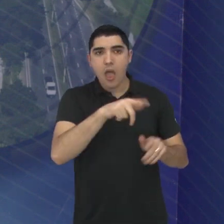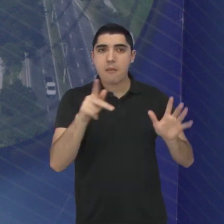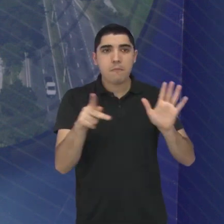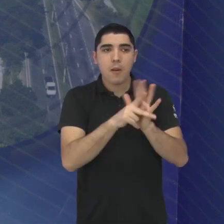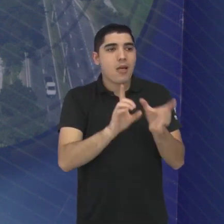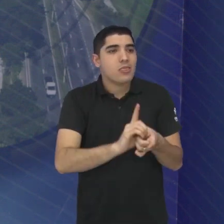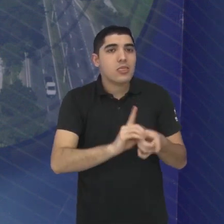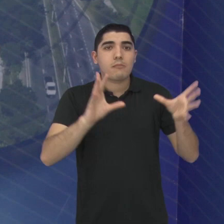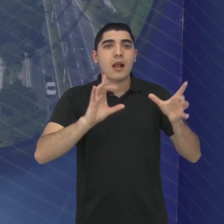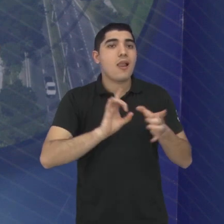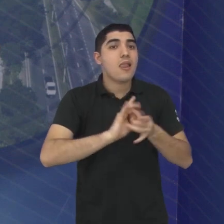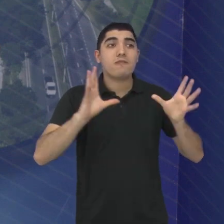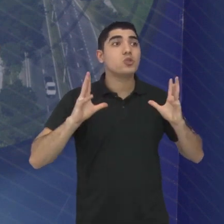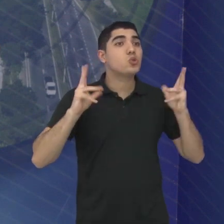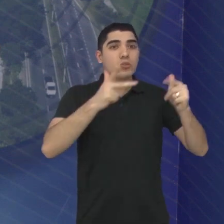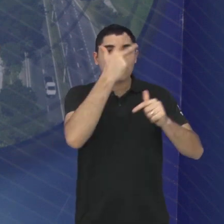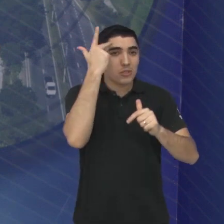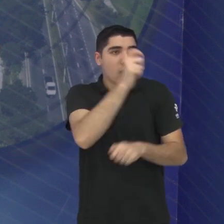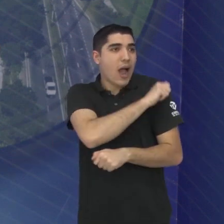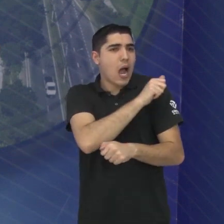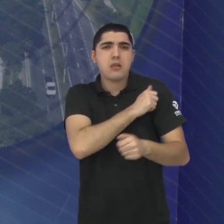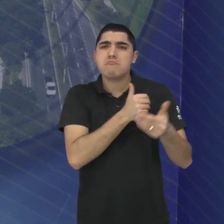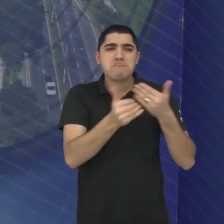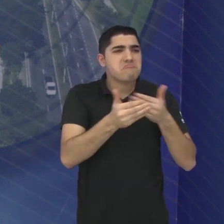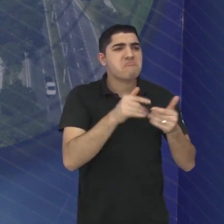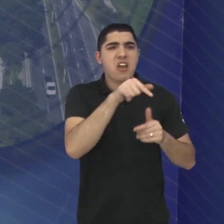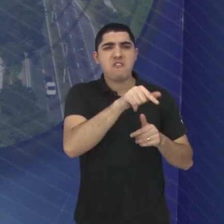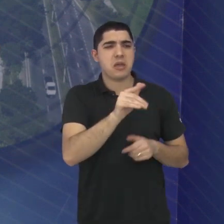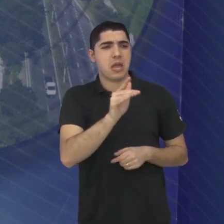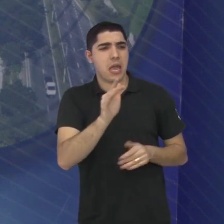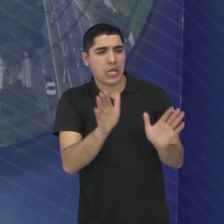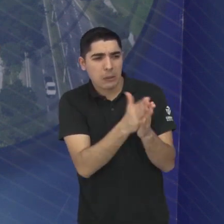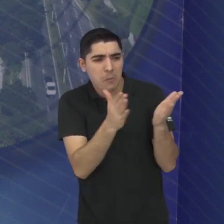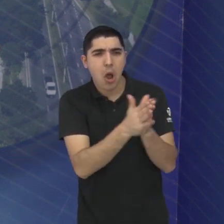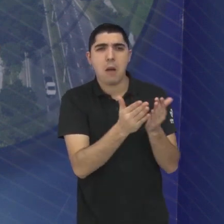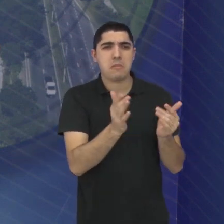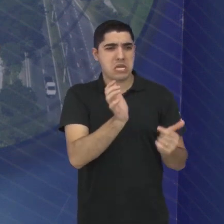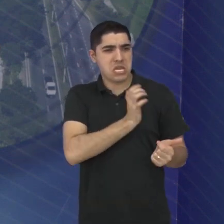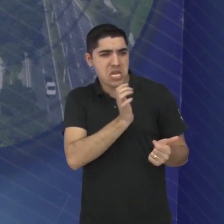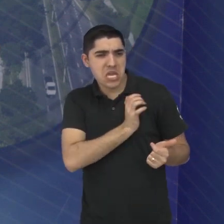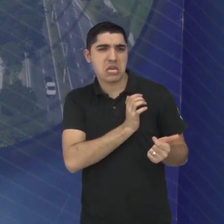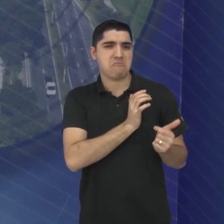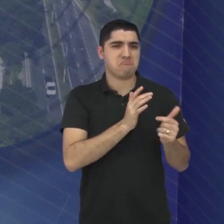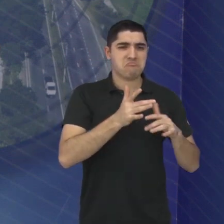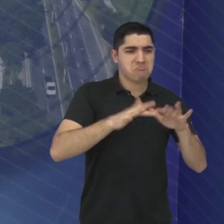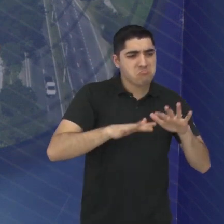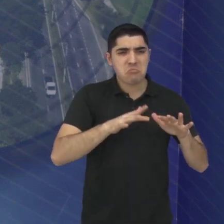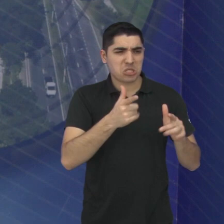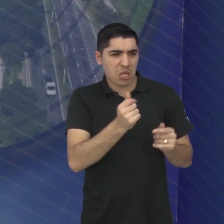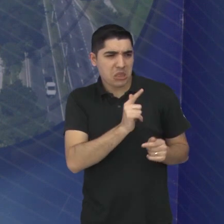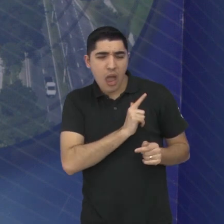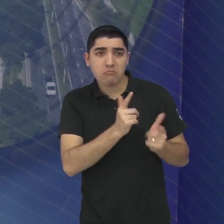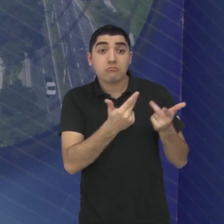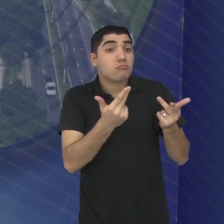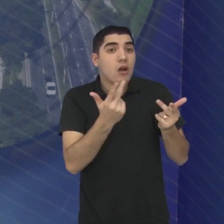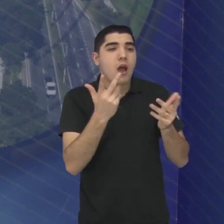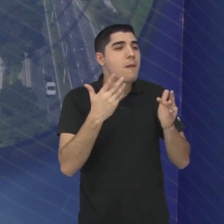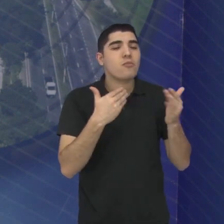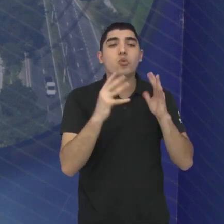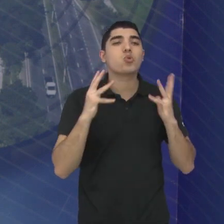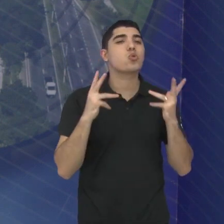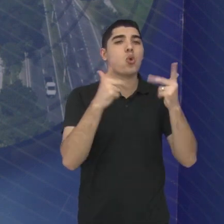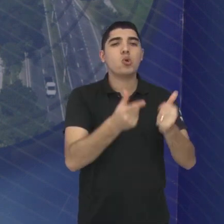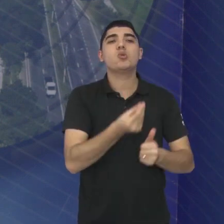dar oportunidade para que alunos sejam, independente da classe social dele, que ele possa sonhar, né, que ele possa ver ali,